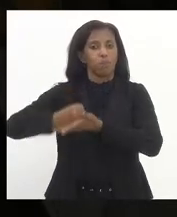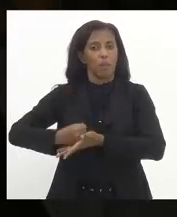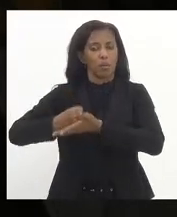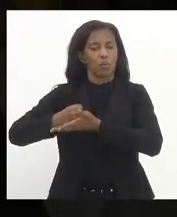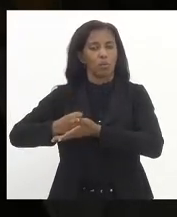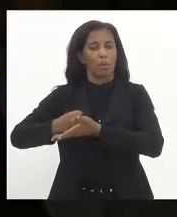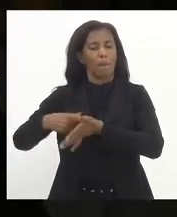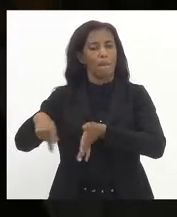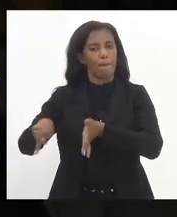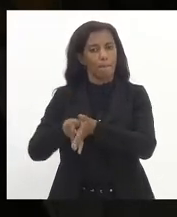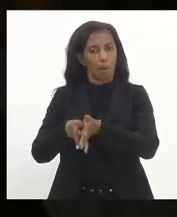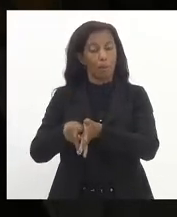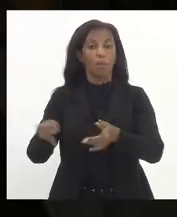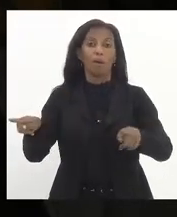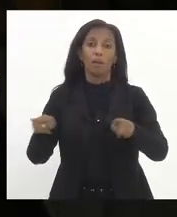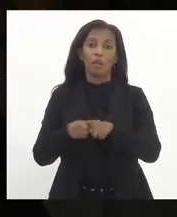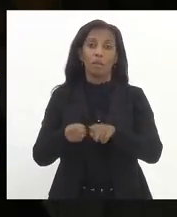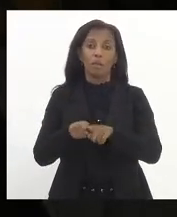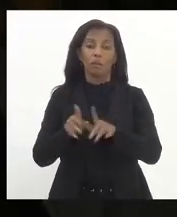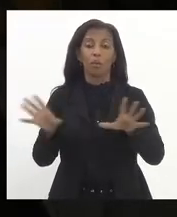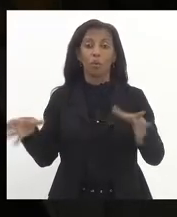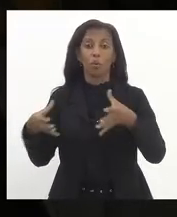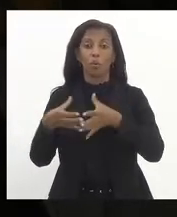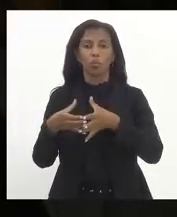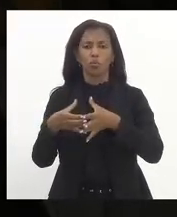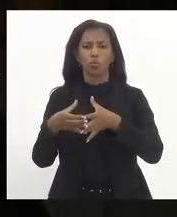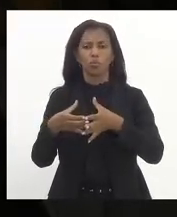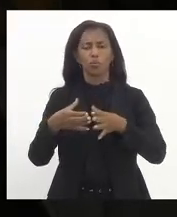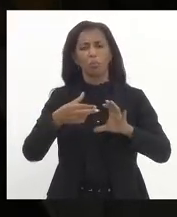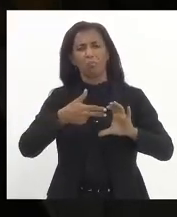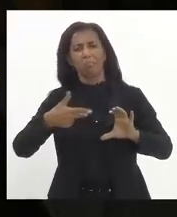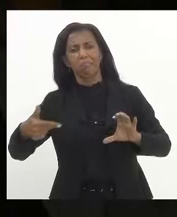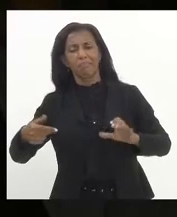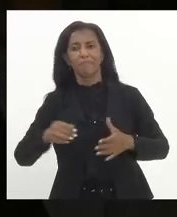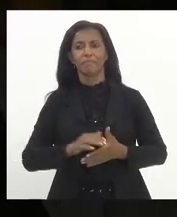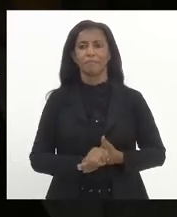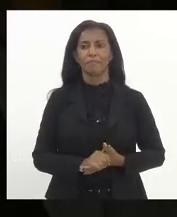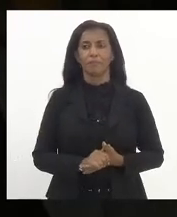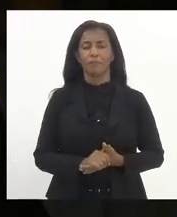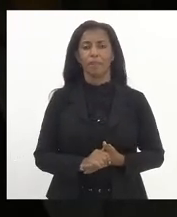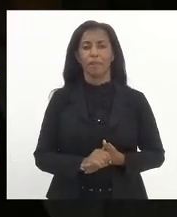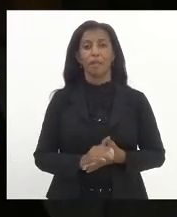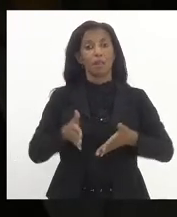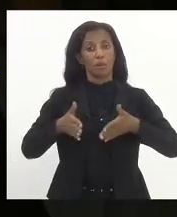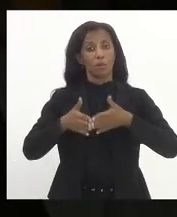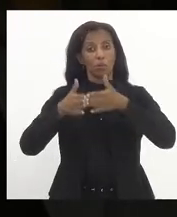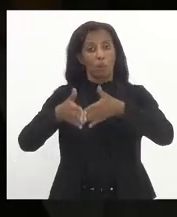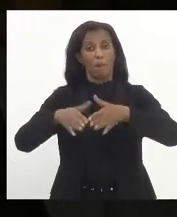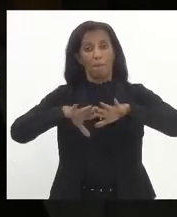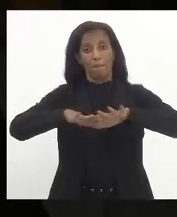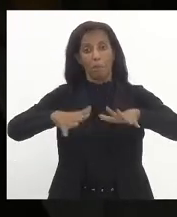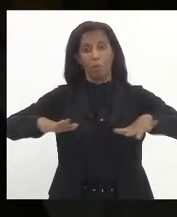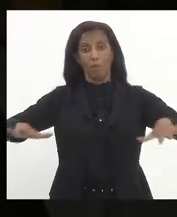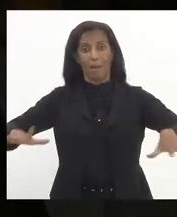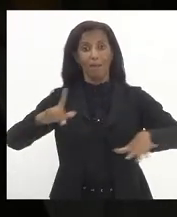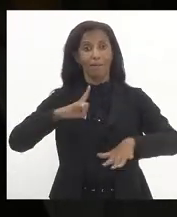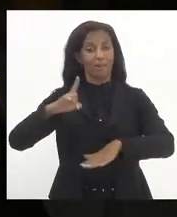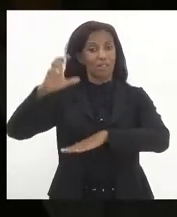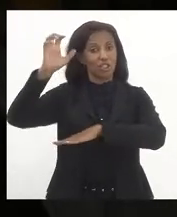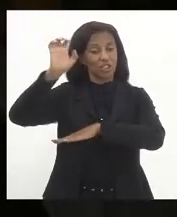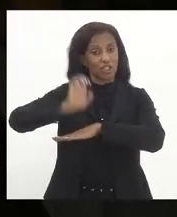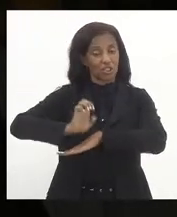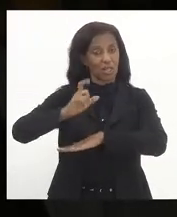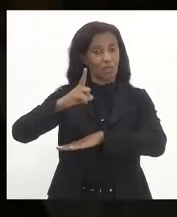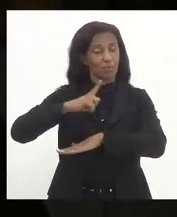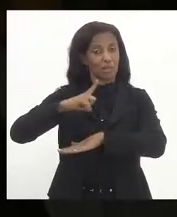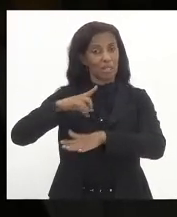abrange também o conjunto de atividades portuárias num estado que tem uma grande concentração